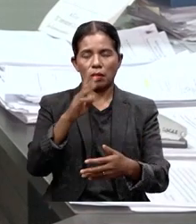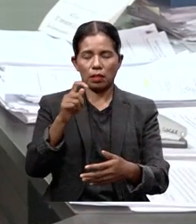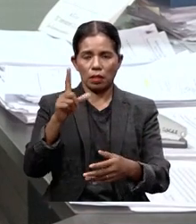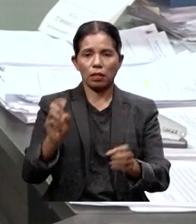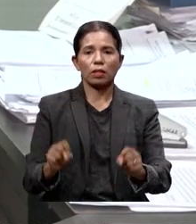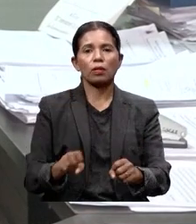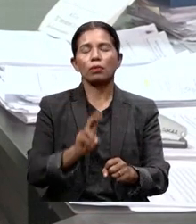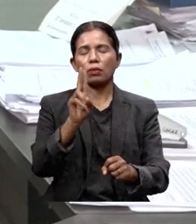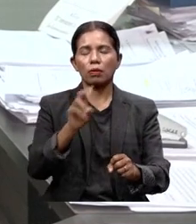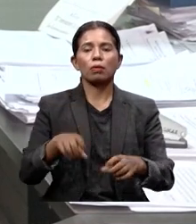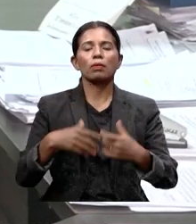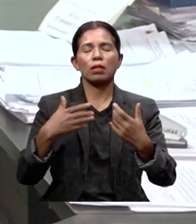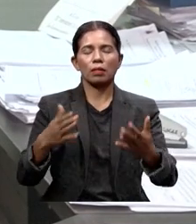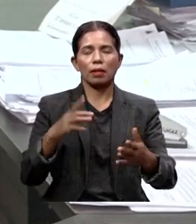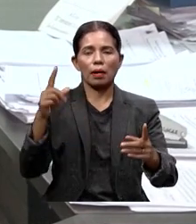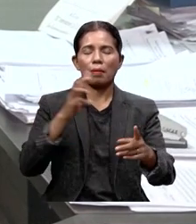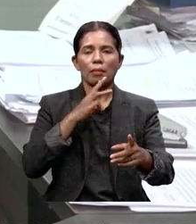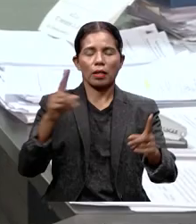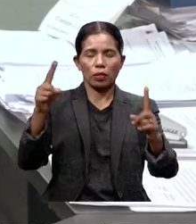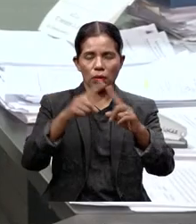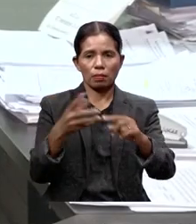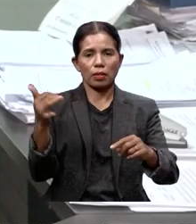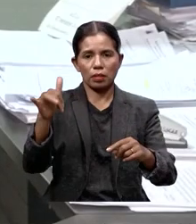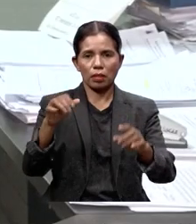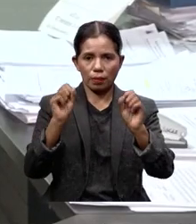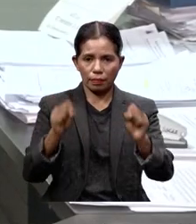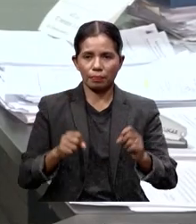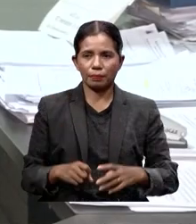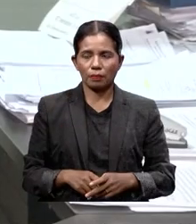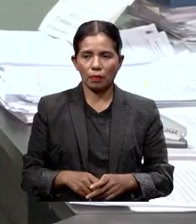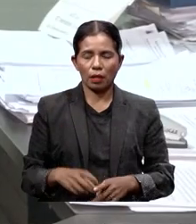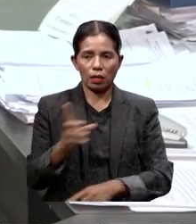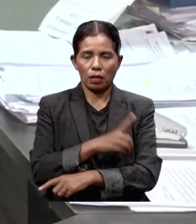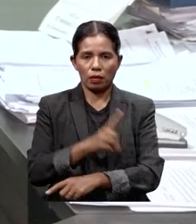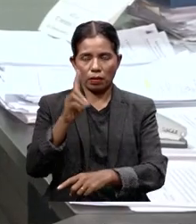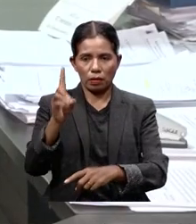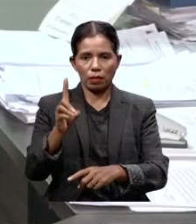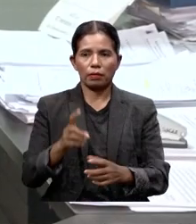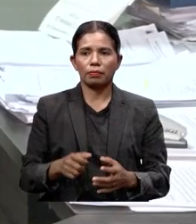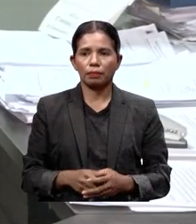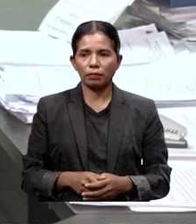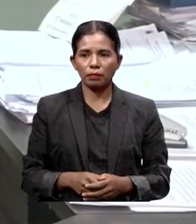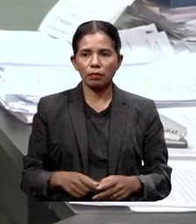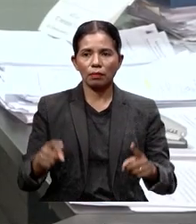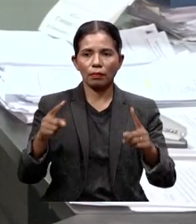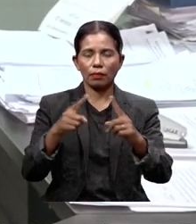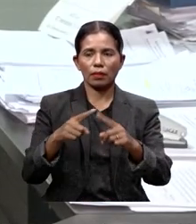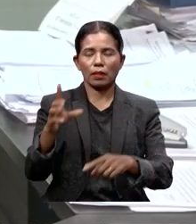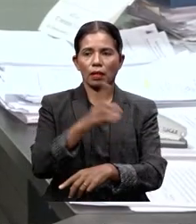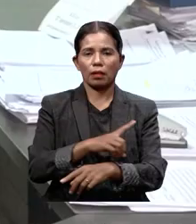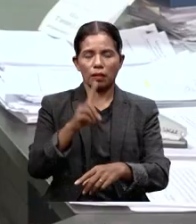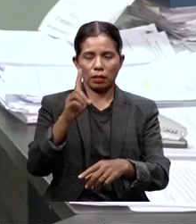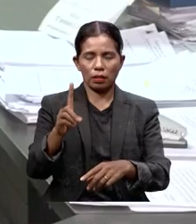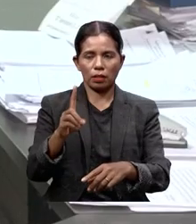o isa para beto basir antau tem que loro ida ba bairro ida loro ida ba bairro ida